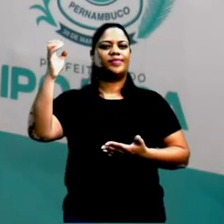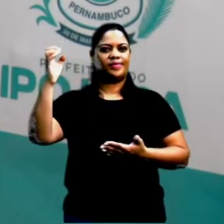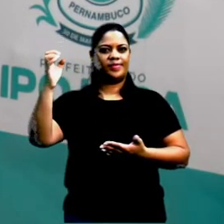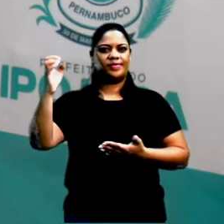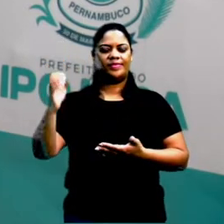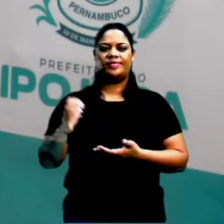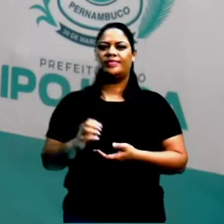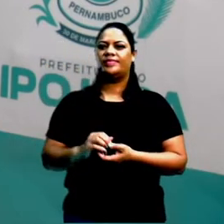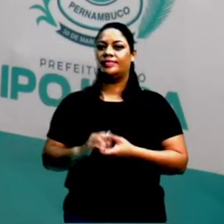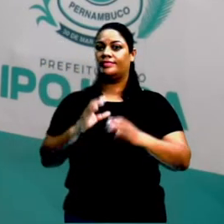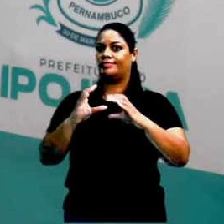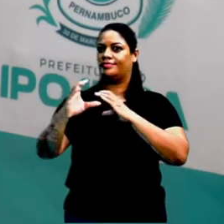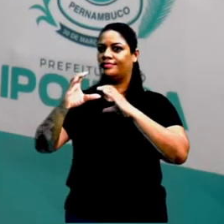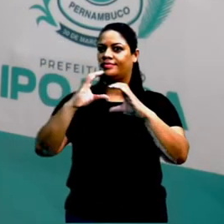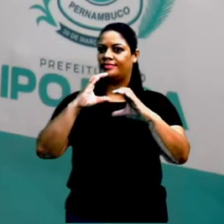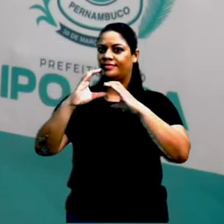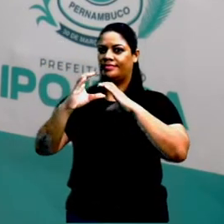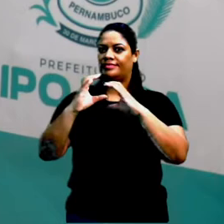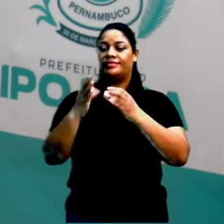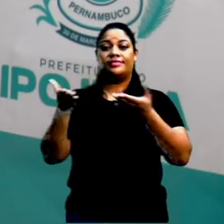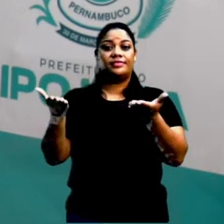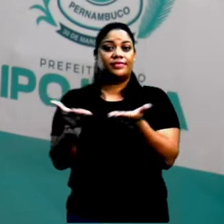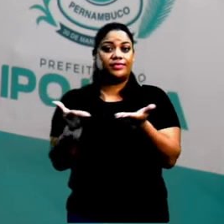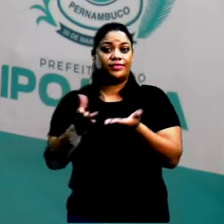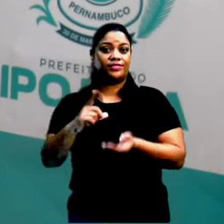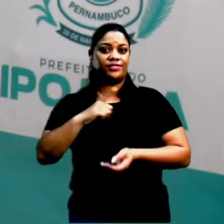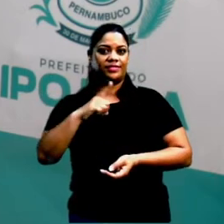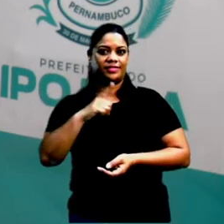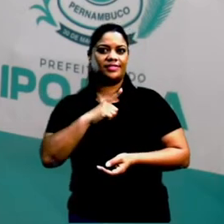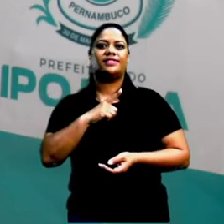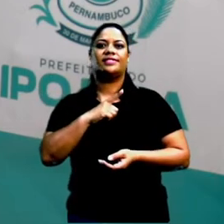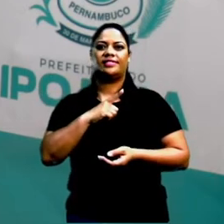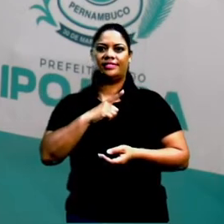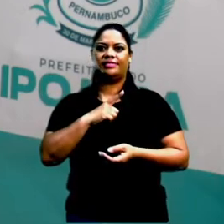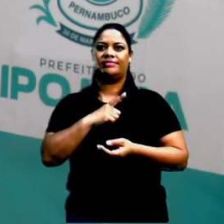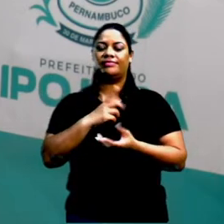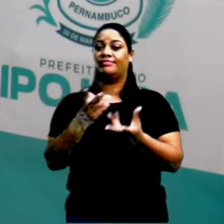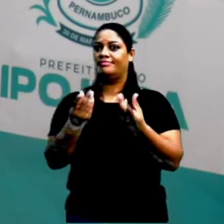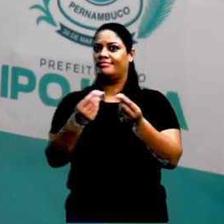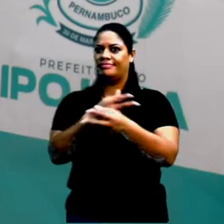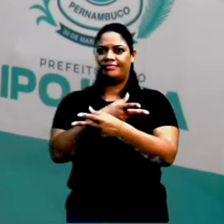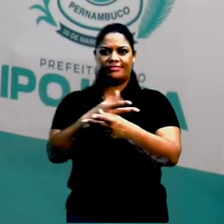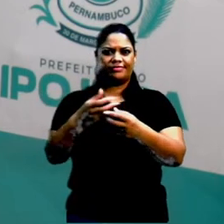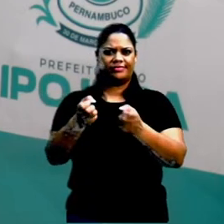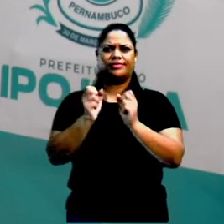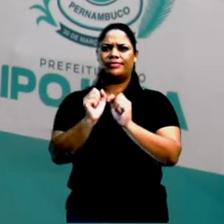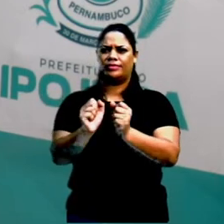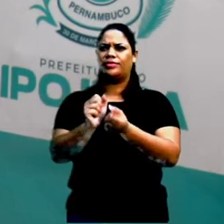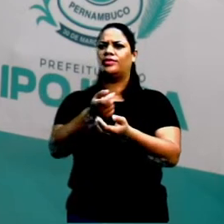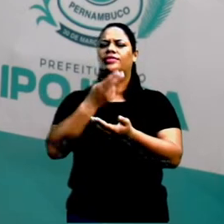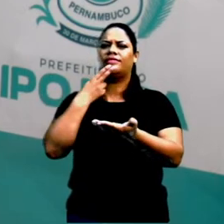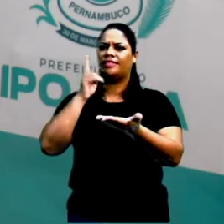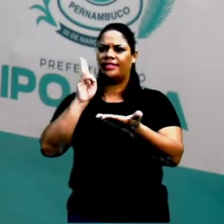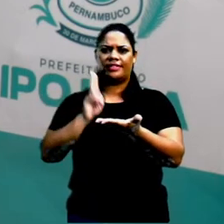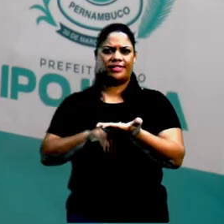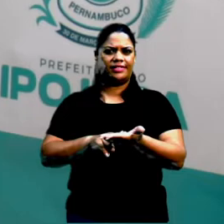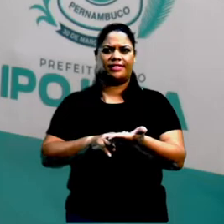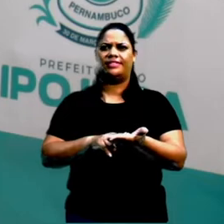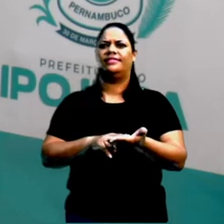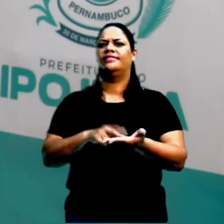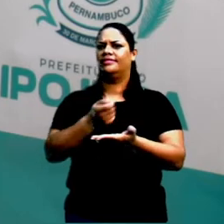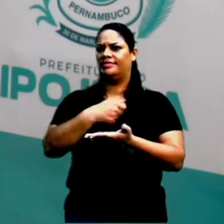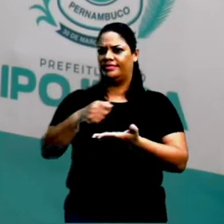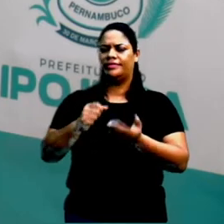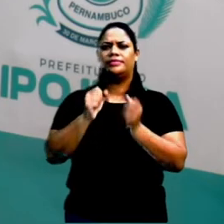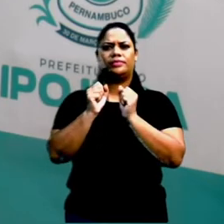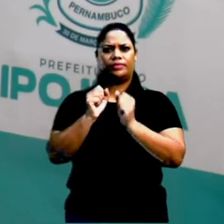inventar os meios de comunicação, que hoje tem uma vasta... Você pode escrever ainda uma carta, você pode